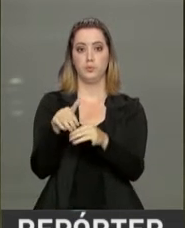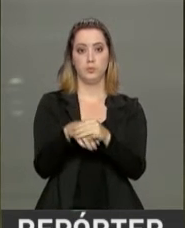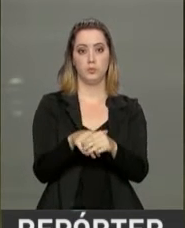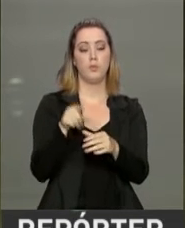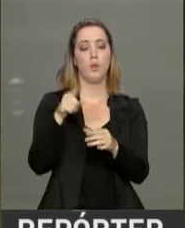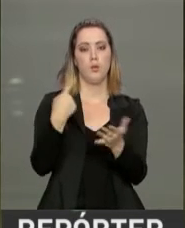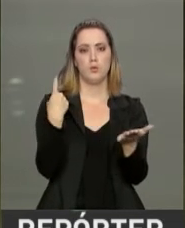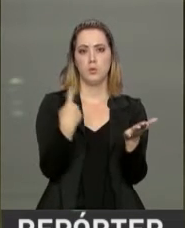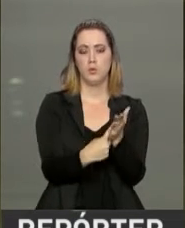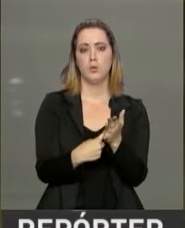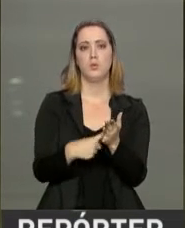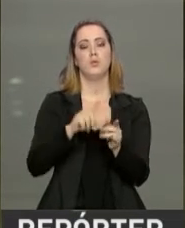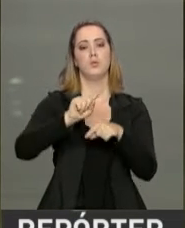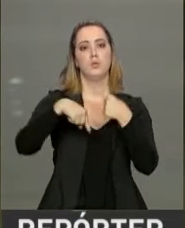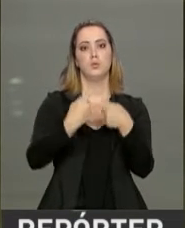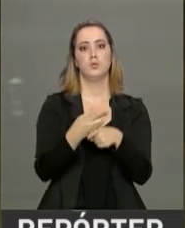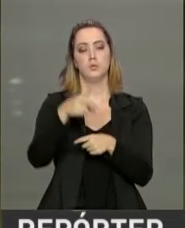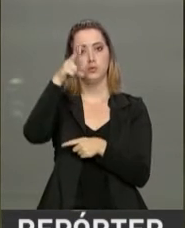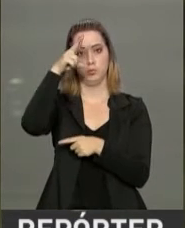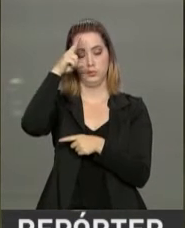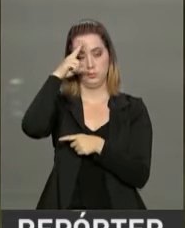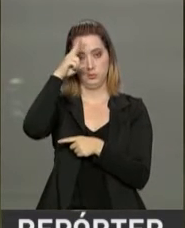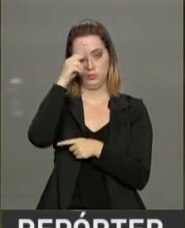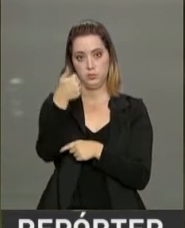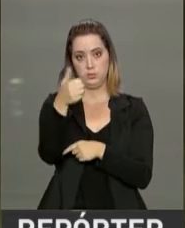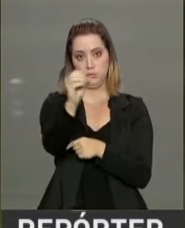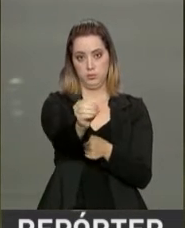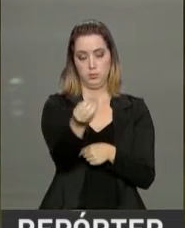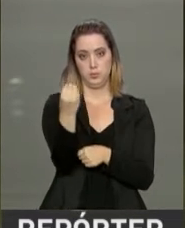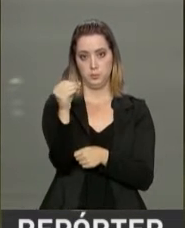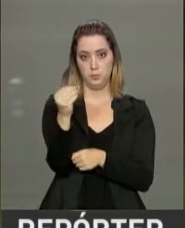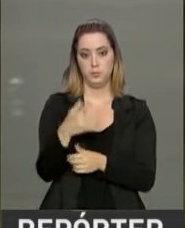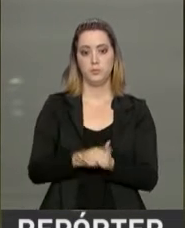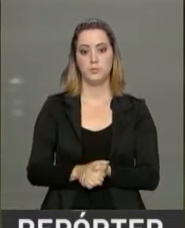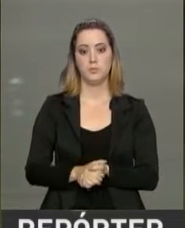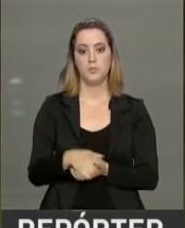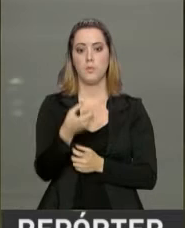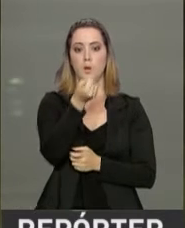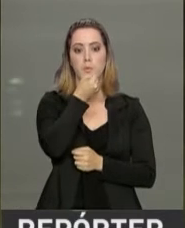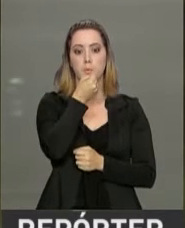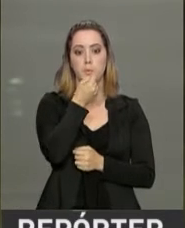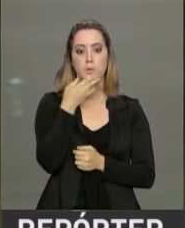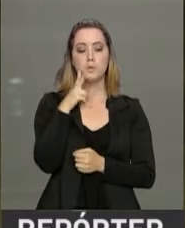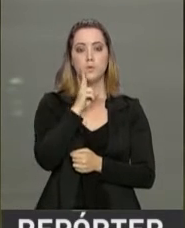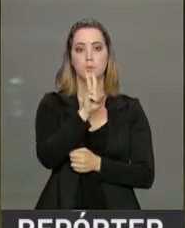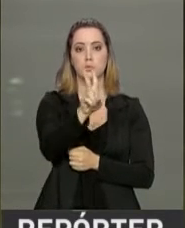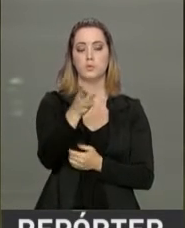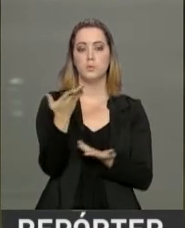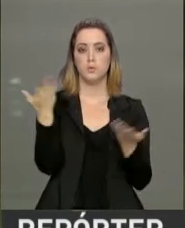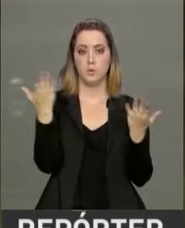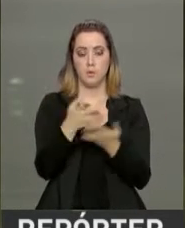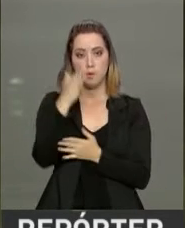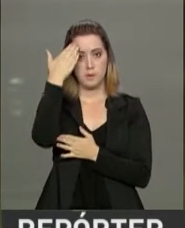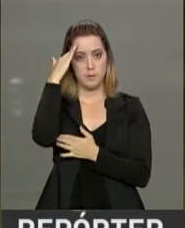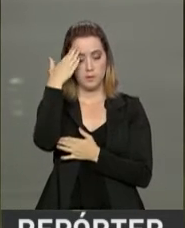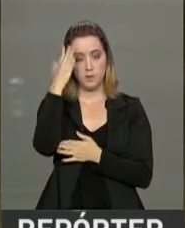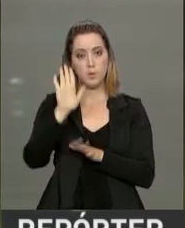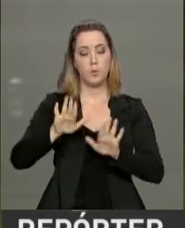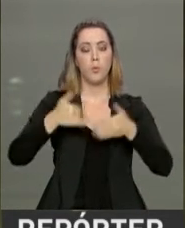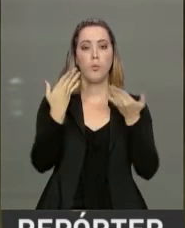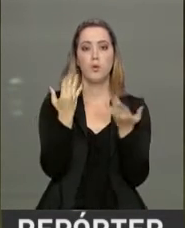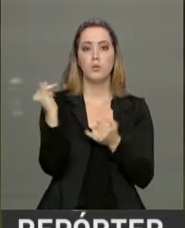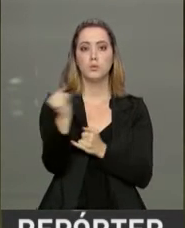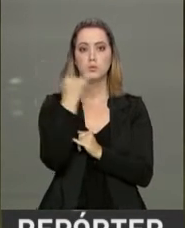marcado para ocorrer na próxima segunda-feira, 10 de outubro. Na reportagem que vamos exibir agora, você vai entender qual